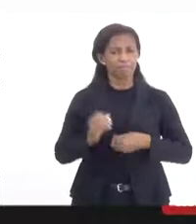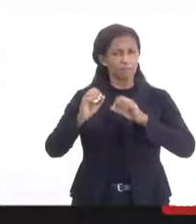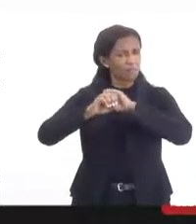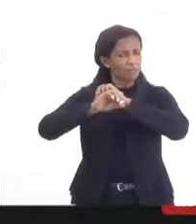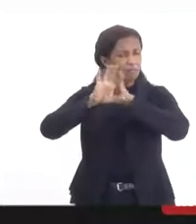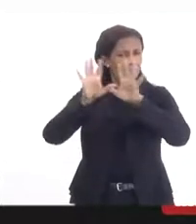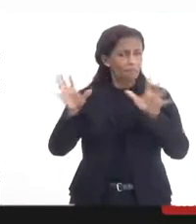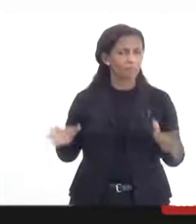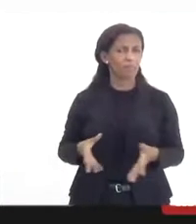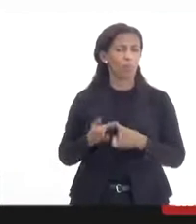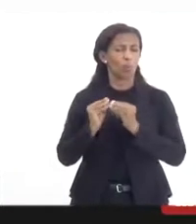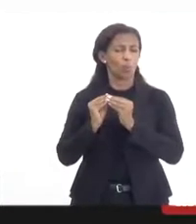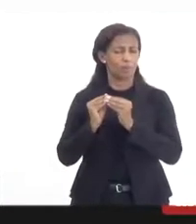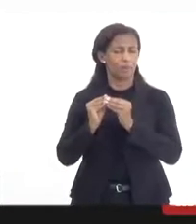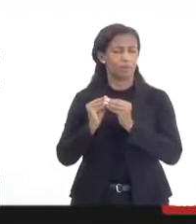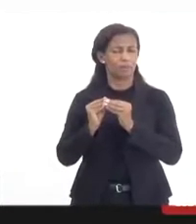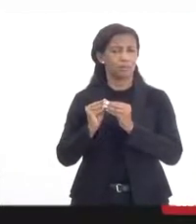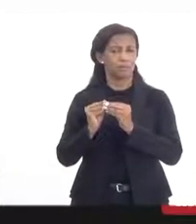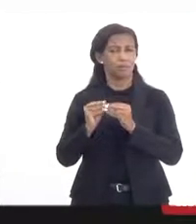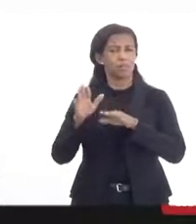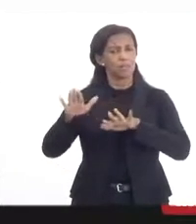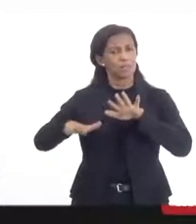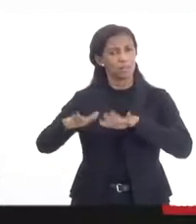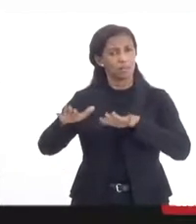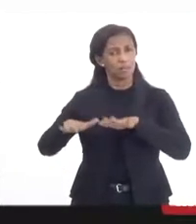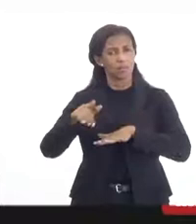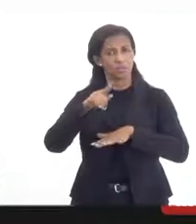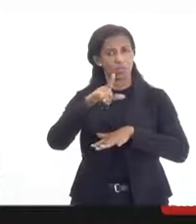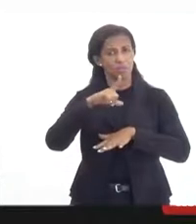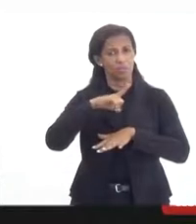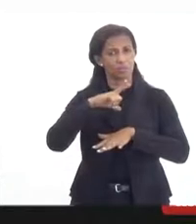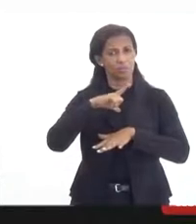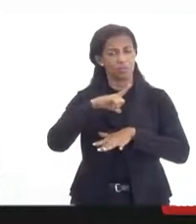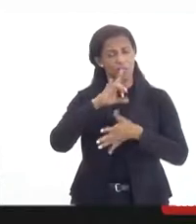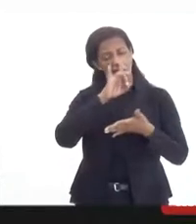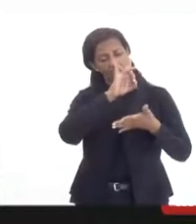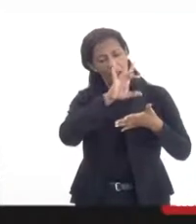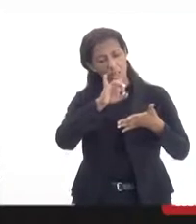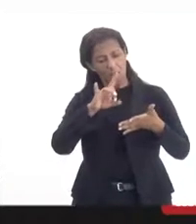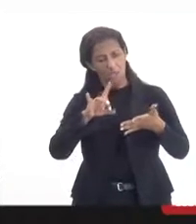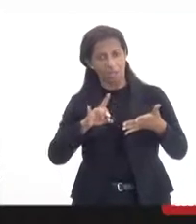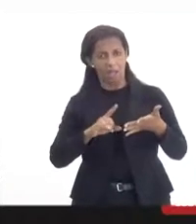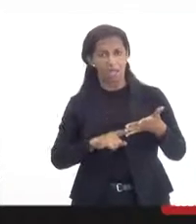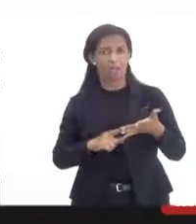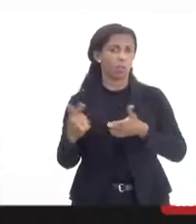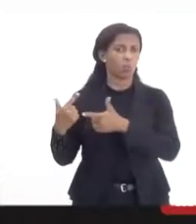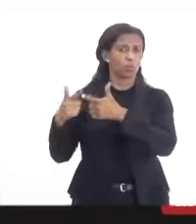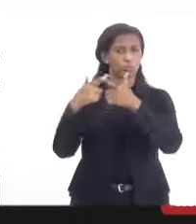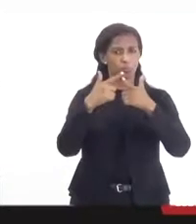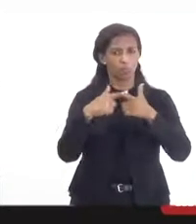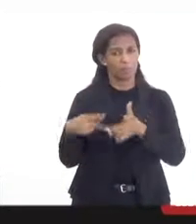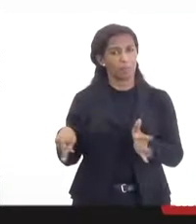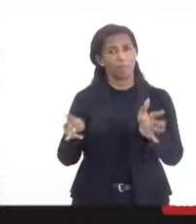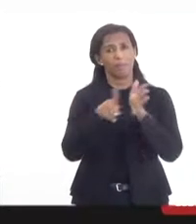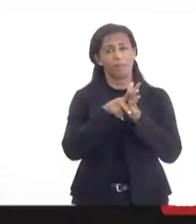abrangente e completo, na medida em que você tem contenciosos, cada qual com circunstâncias que são muito